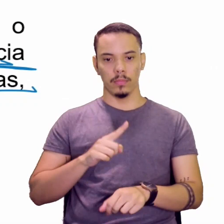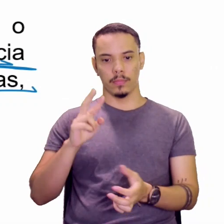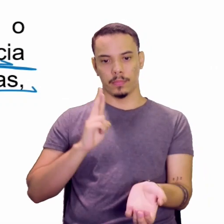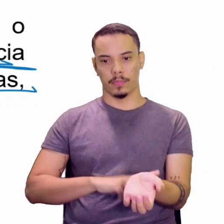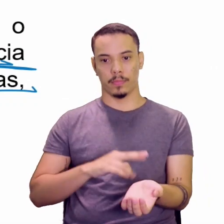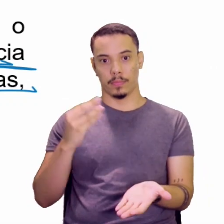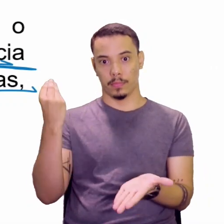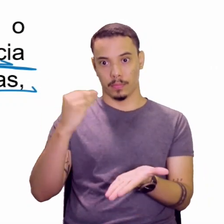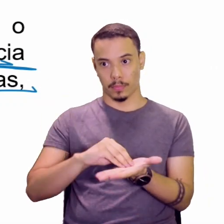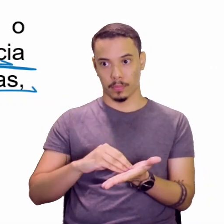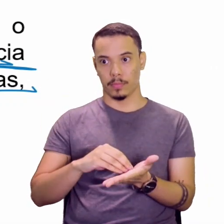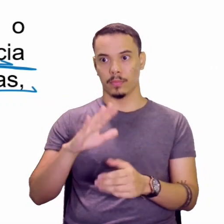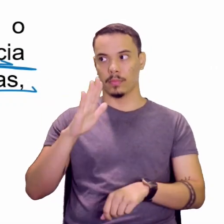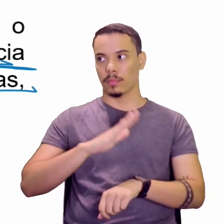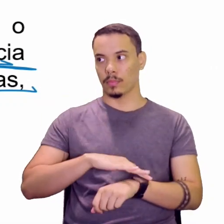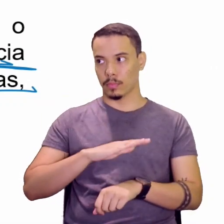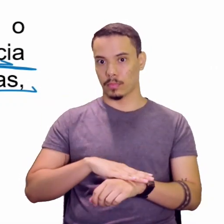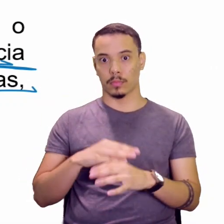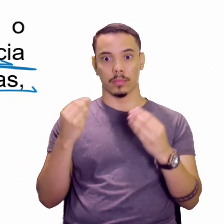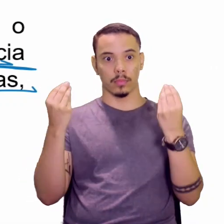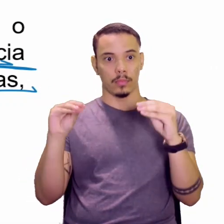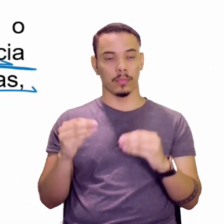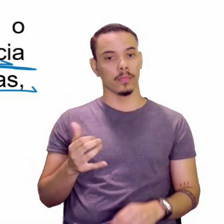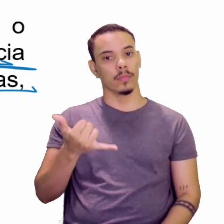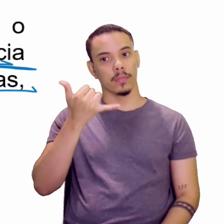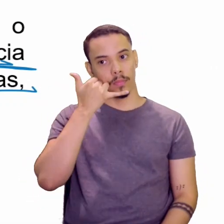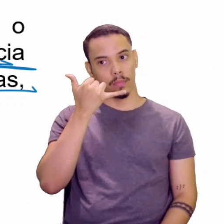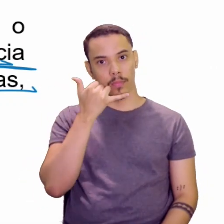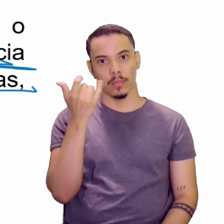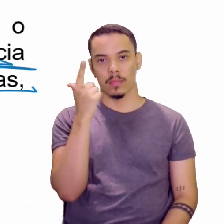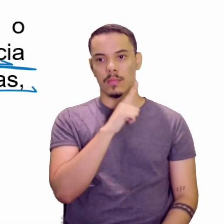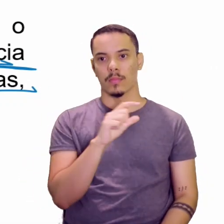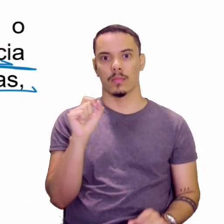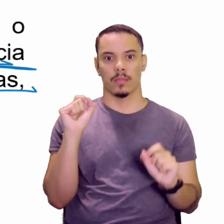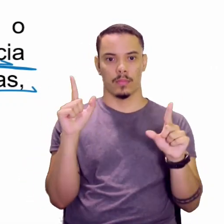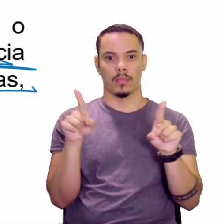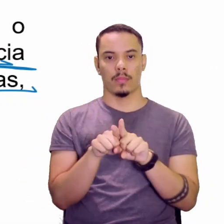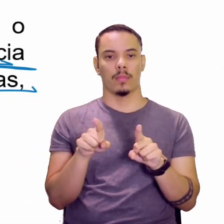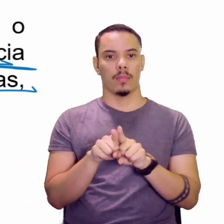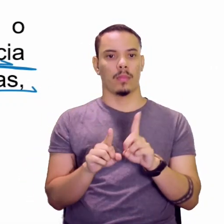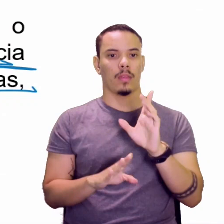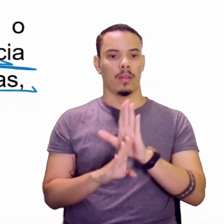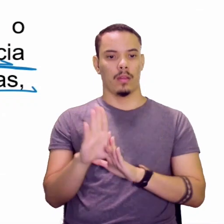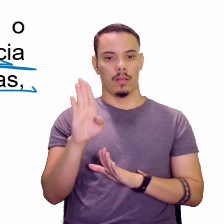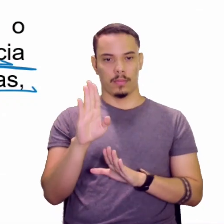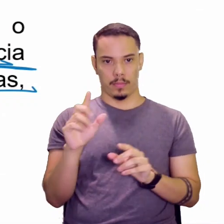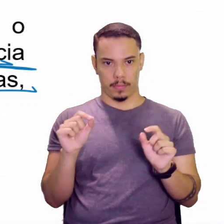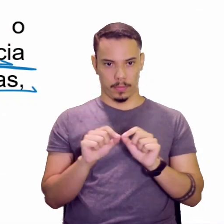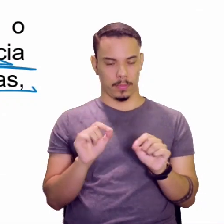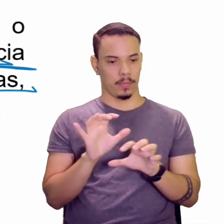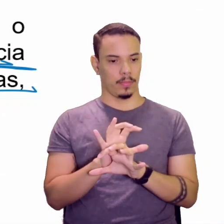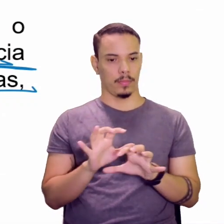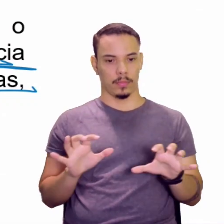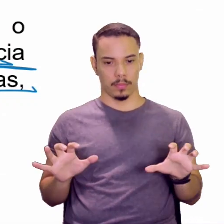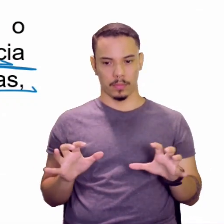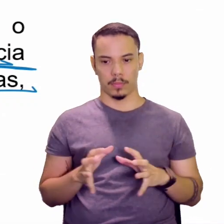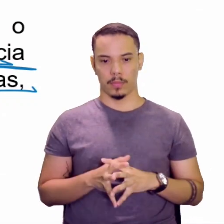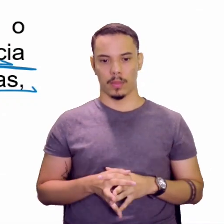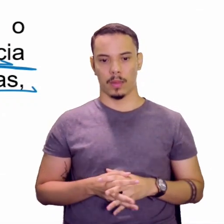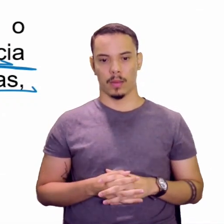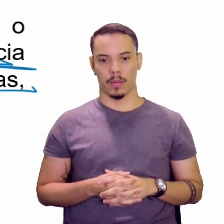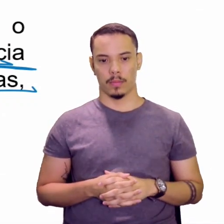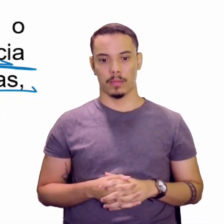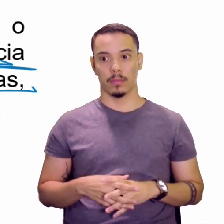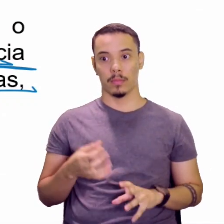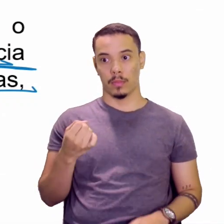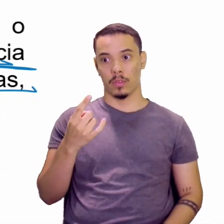a distância, marca tempo. Basta aplicar no seu celular, está com o seu celular ligado, carregado com você, ele faz isso. Ele faz Enquanto isso. os nossos alunos vão para a